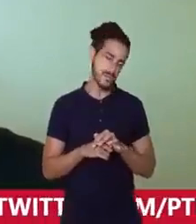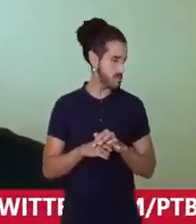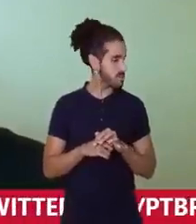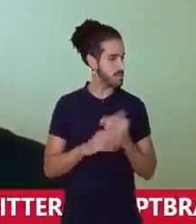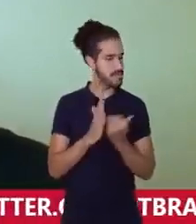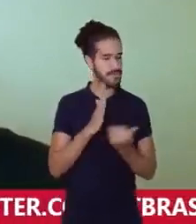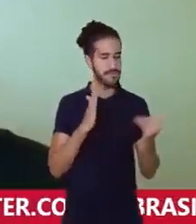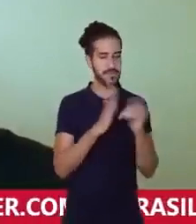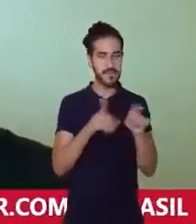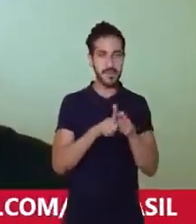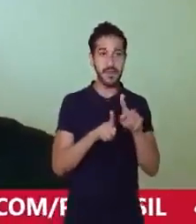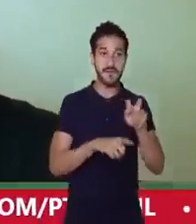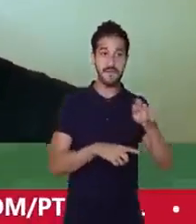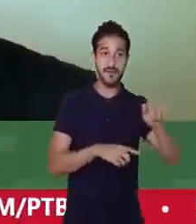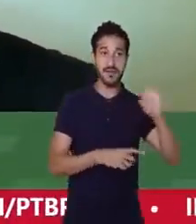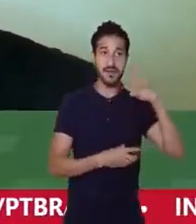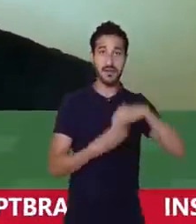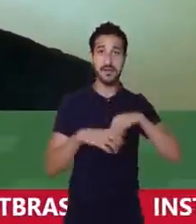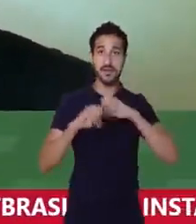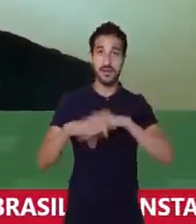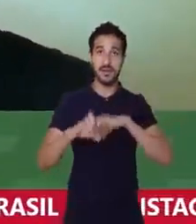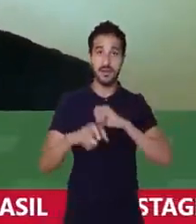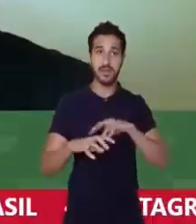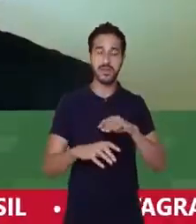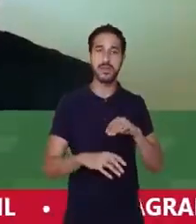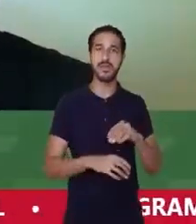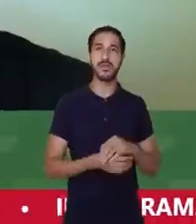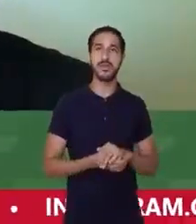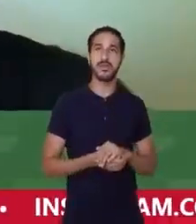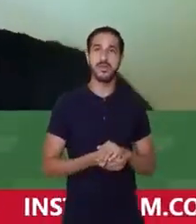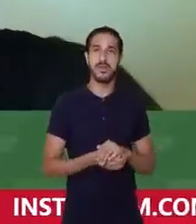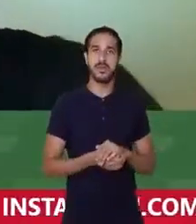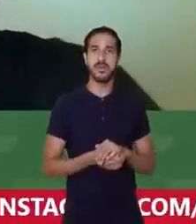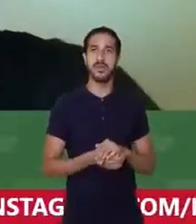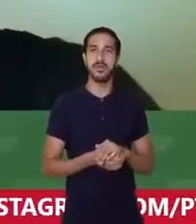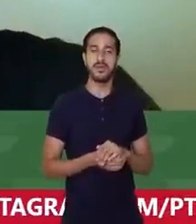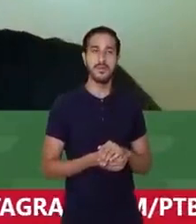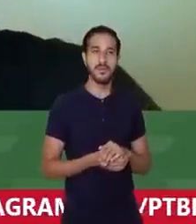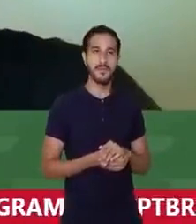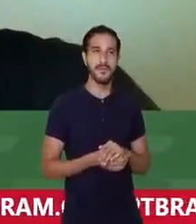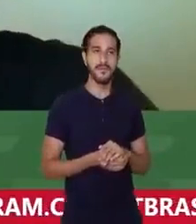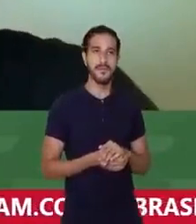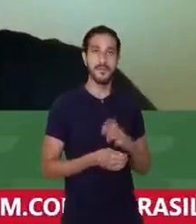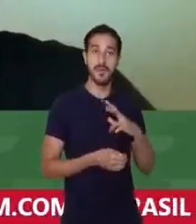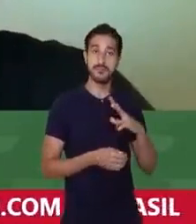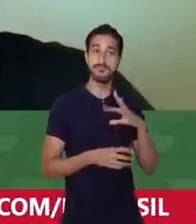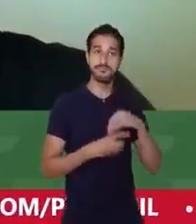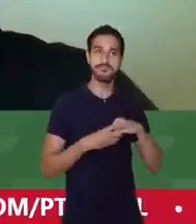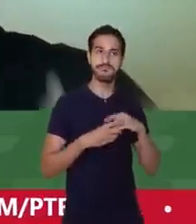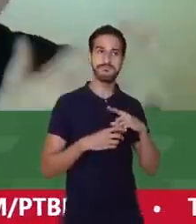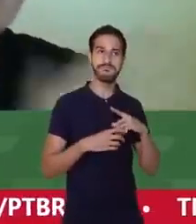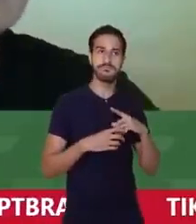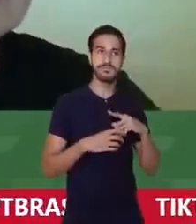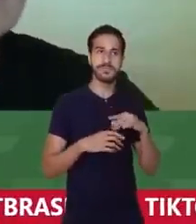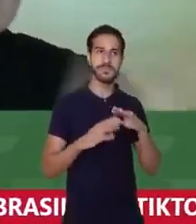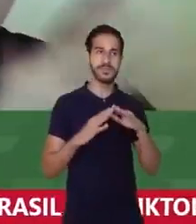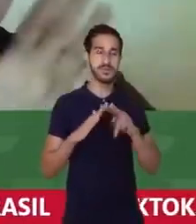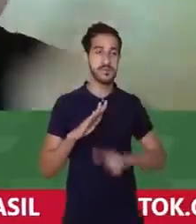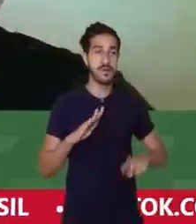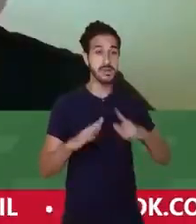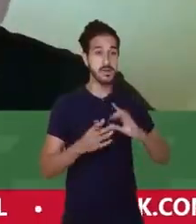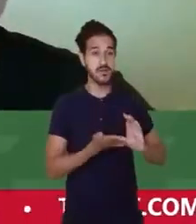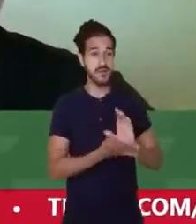ampliava também as vagas no ensino privado universitário. E você tinha todo um investimento